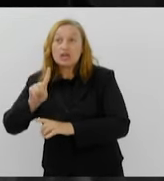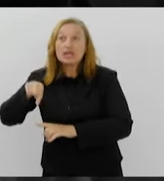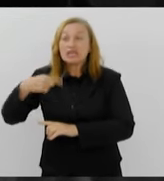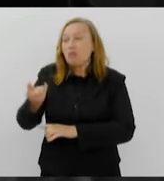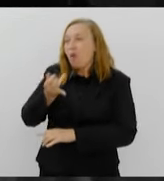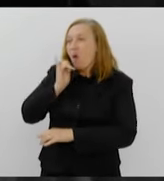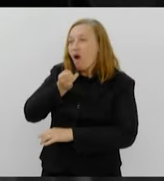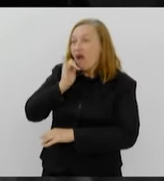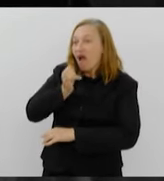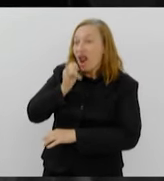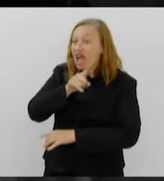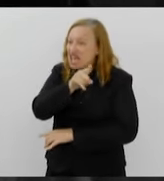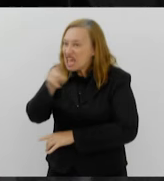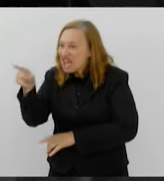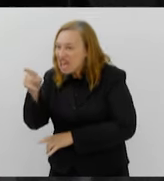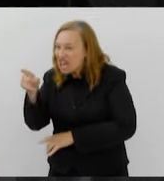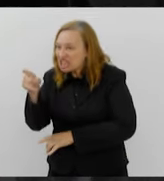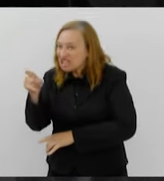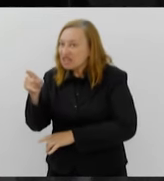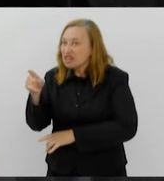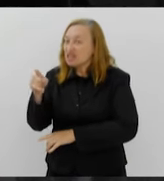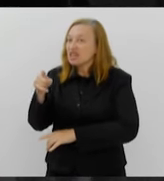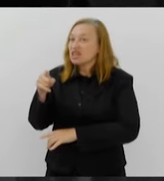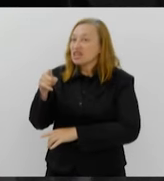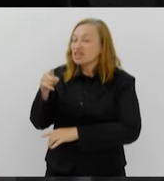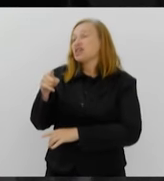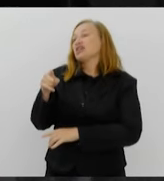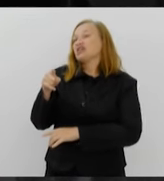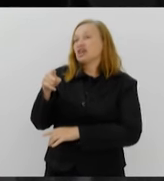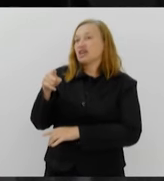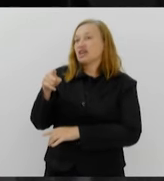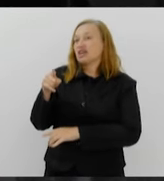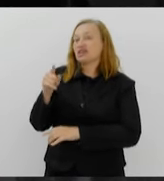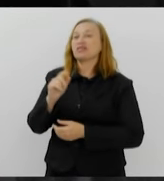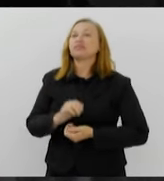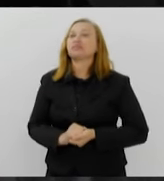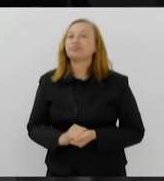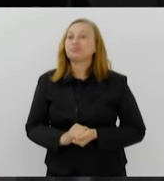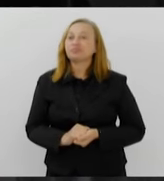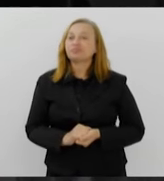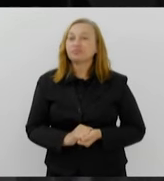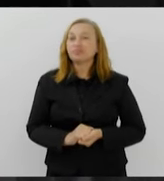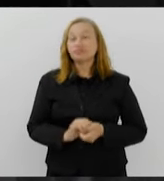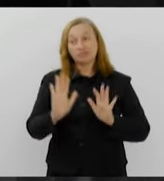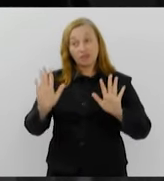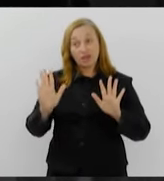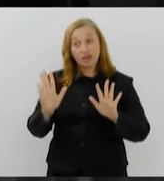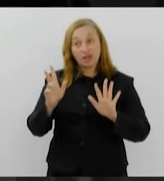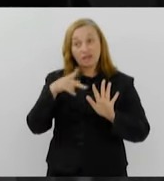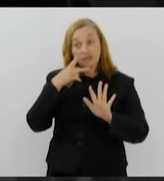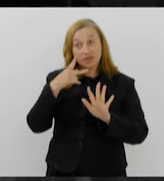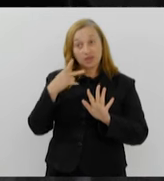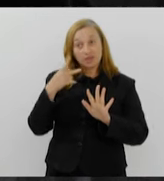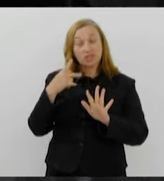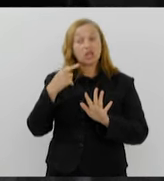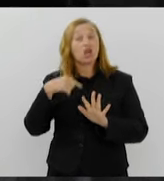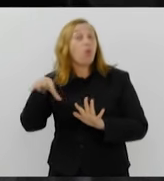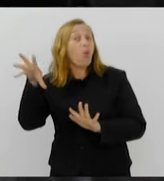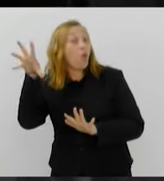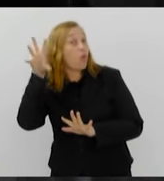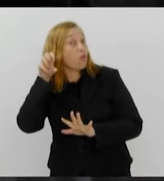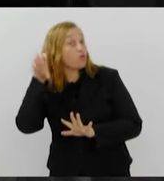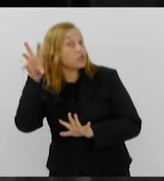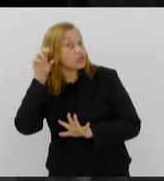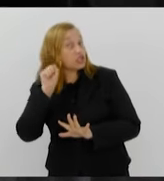relatos é que esses indivíduos são pagos pela Cut Isso é uma afirmação de algo que eu ouvi